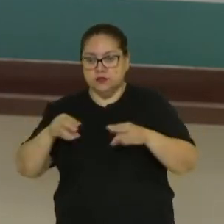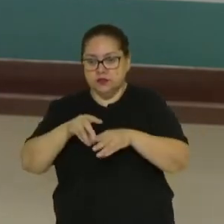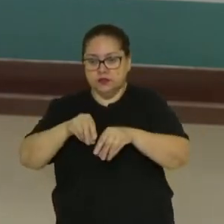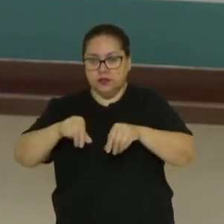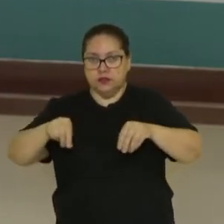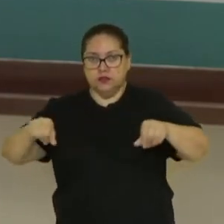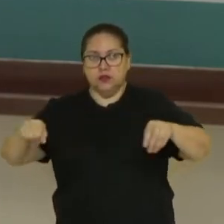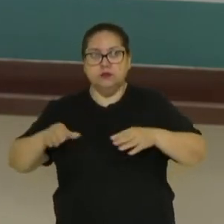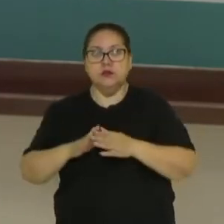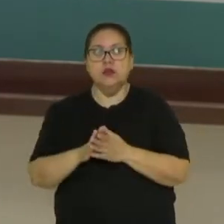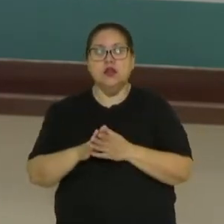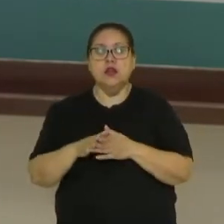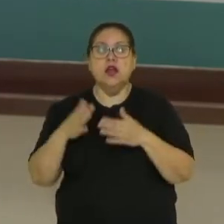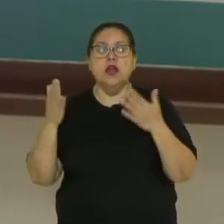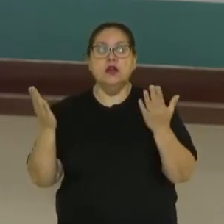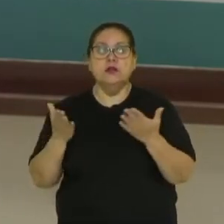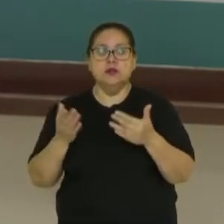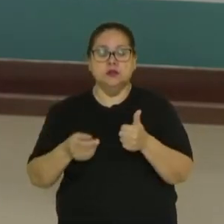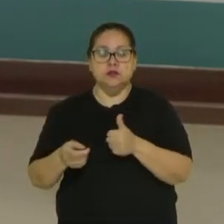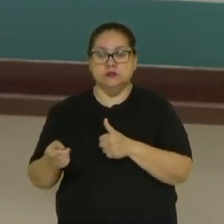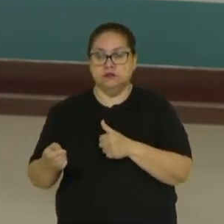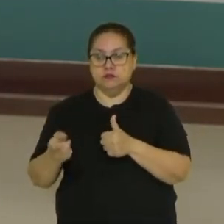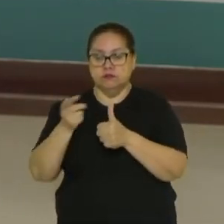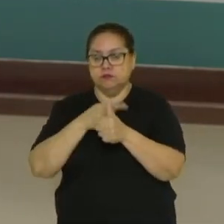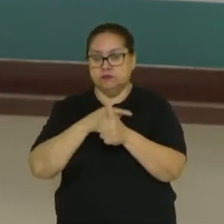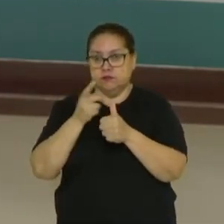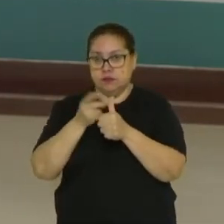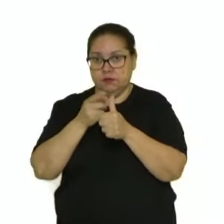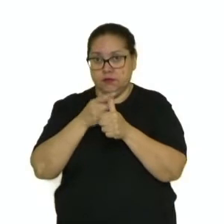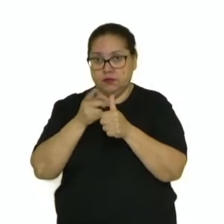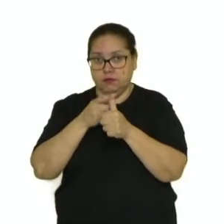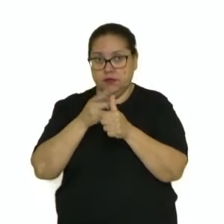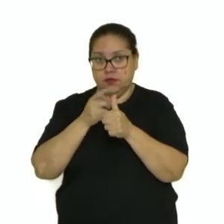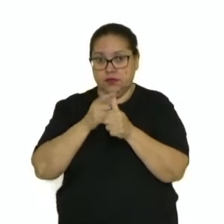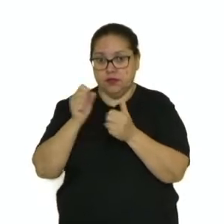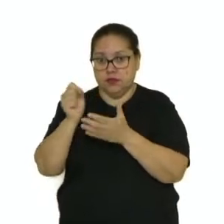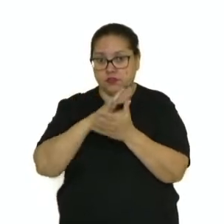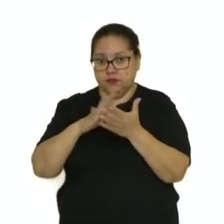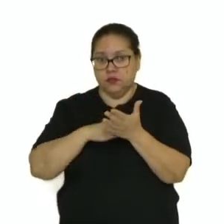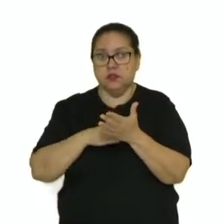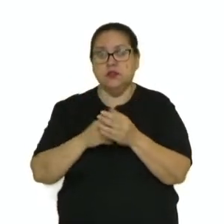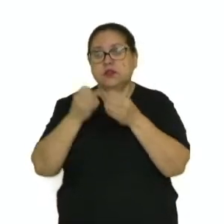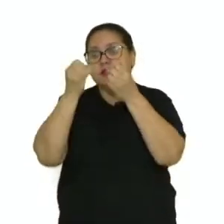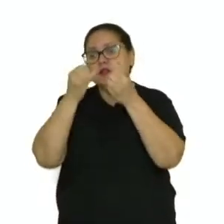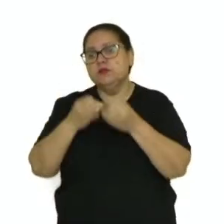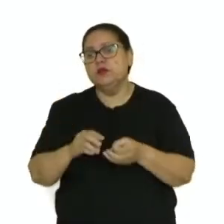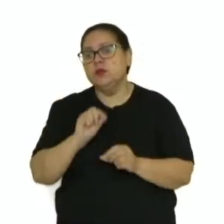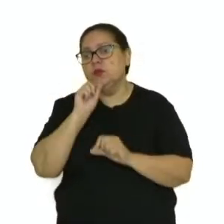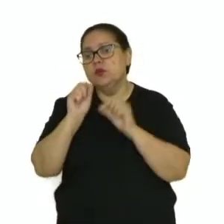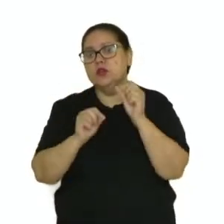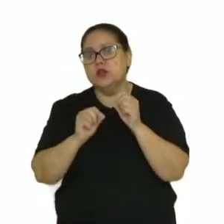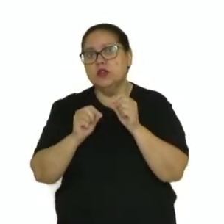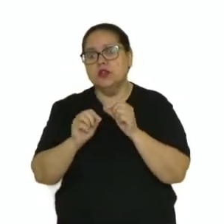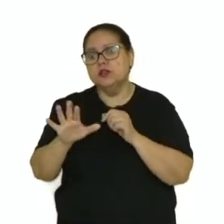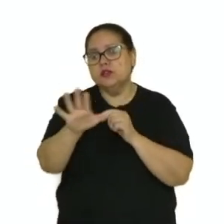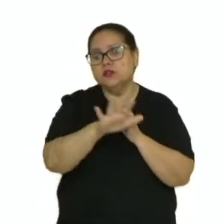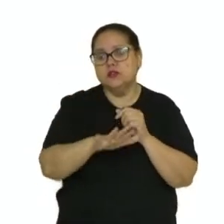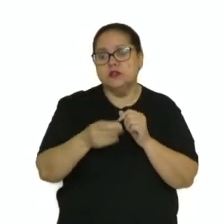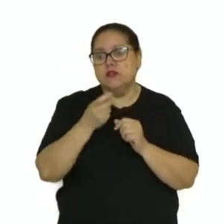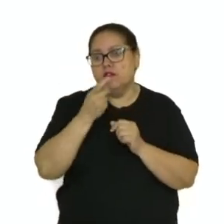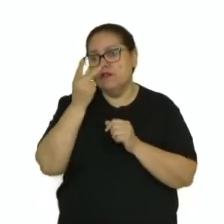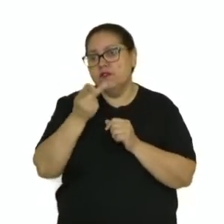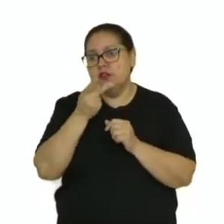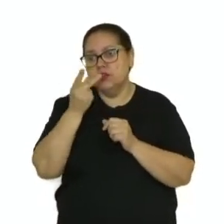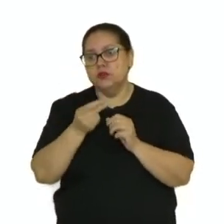bom? Bom, e aqui temos aqui, ó, explique a pergunta, né, da nossa primeira atividade. Explique o que é regionalização, citando